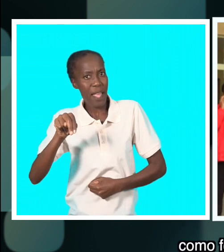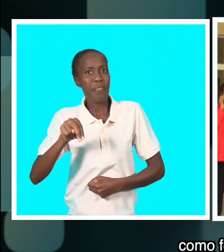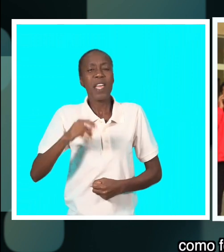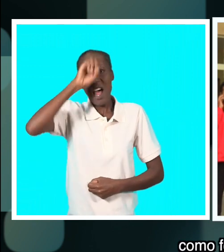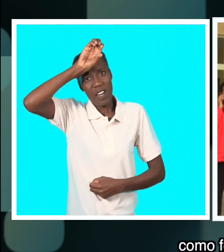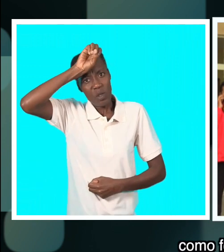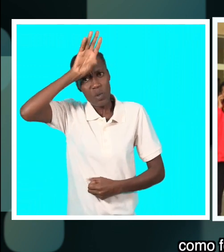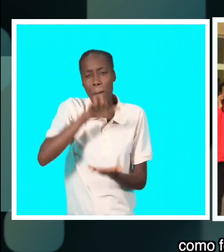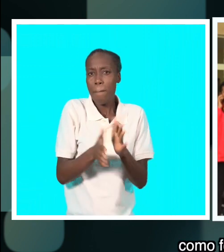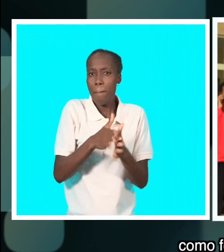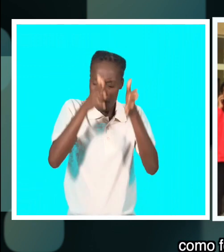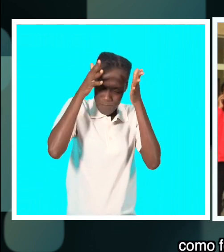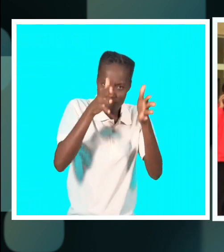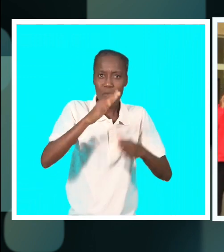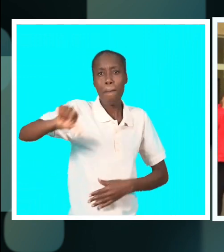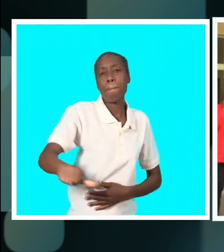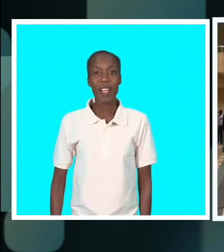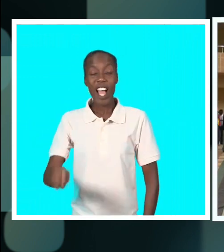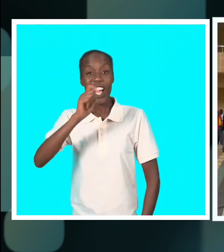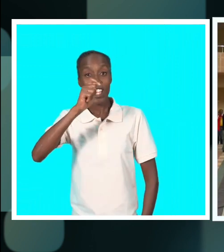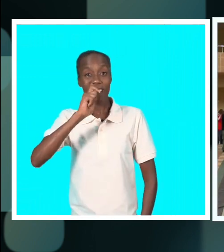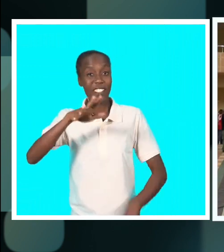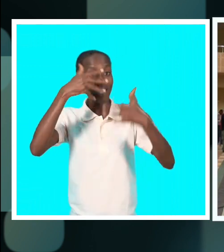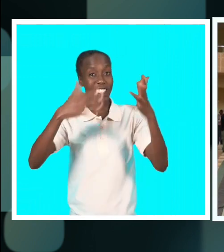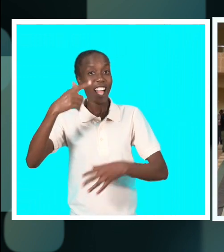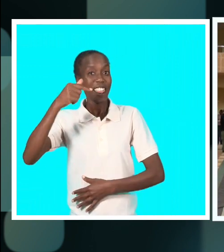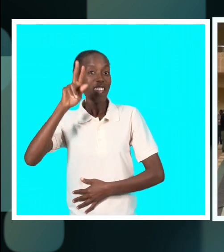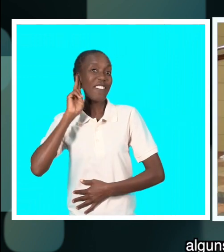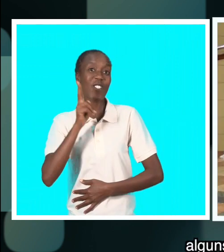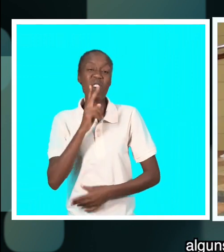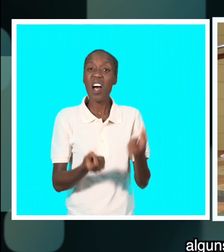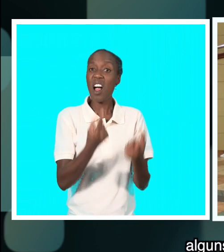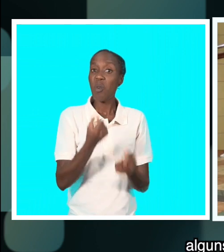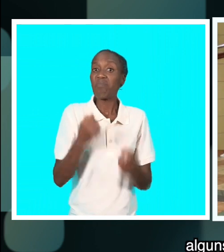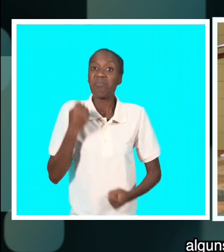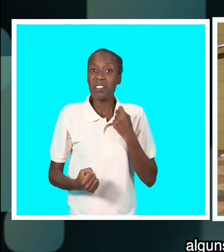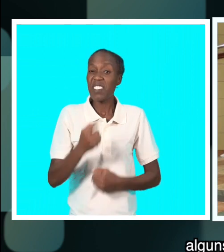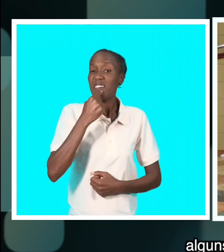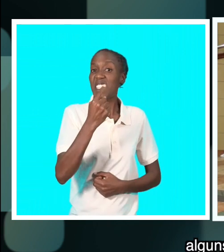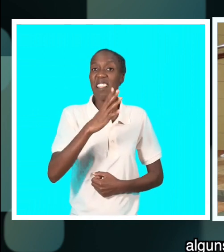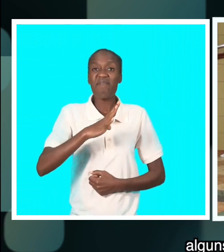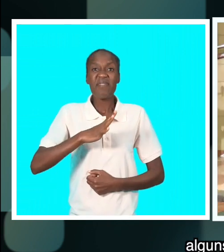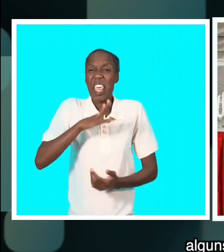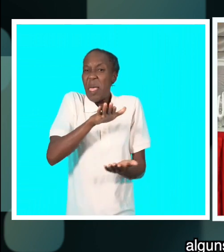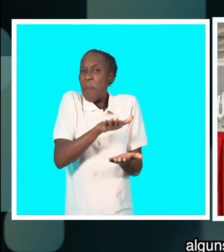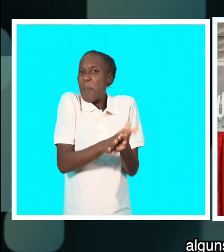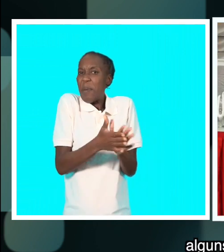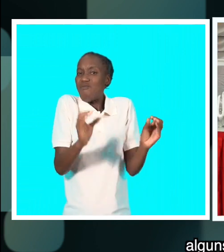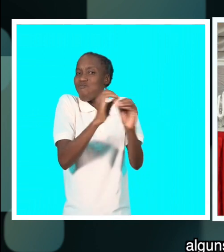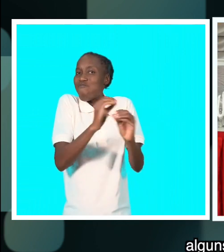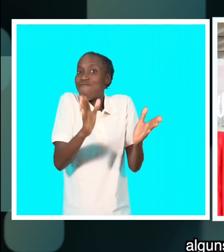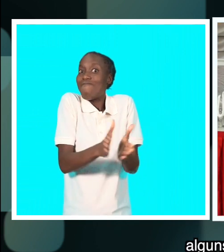forma de se prepararem para que o seu desempenho seja melhor. Em entrevista à TV Surdo, alguns atletas disseram que a